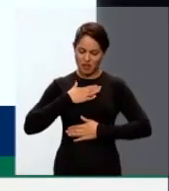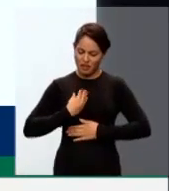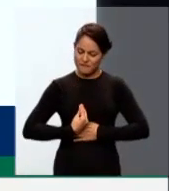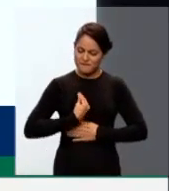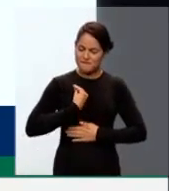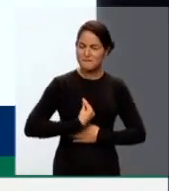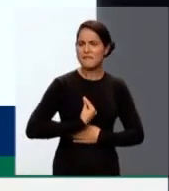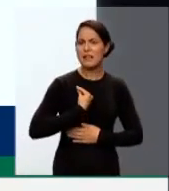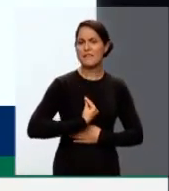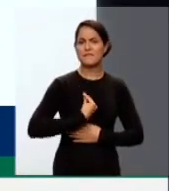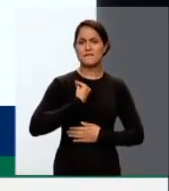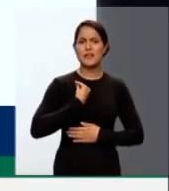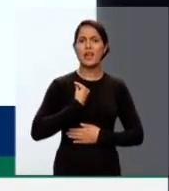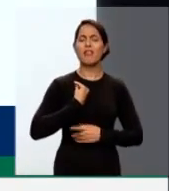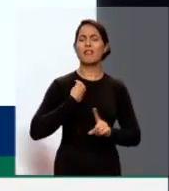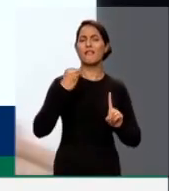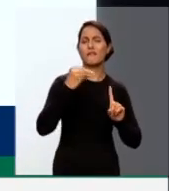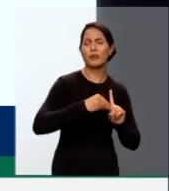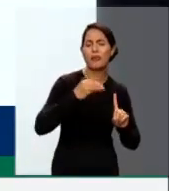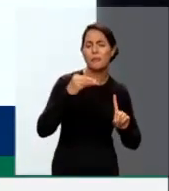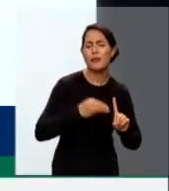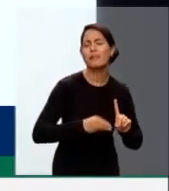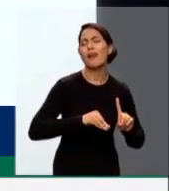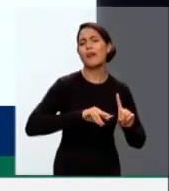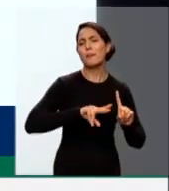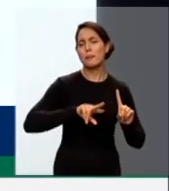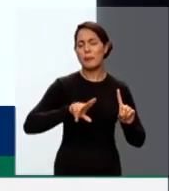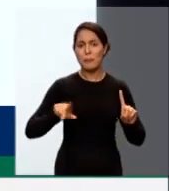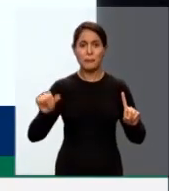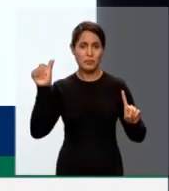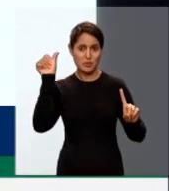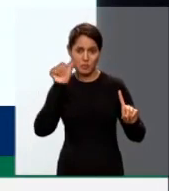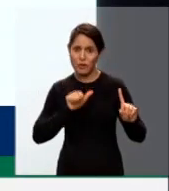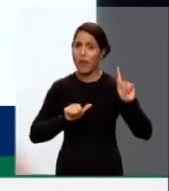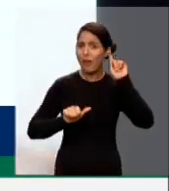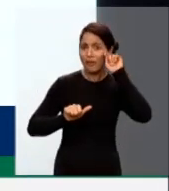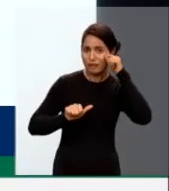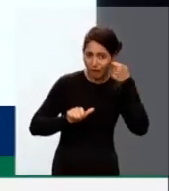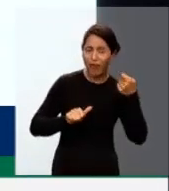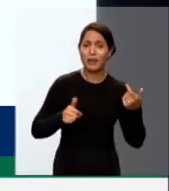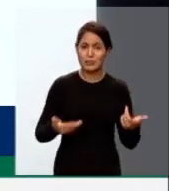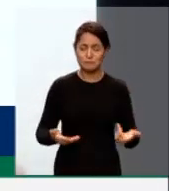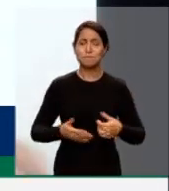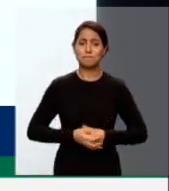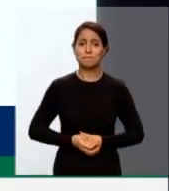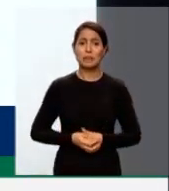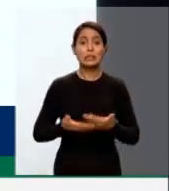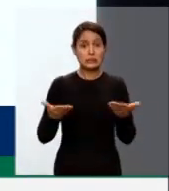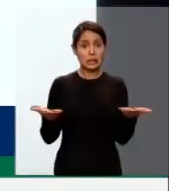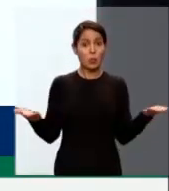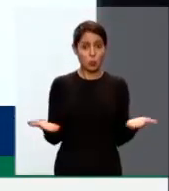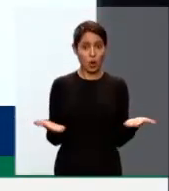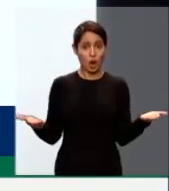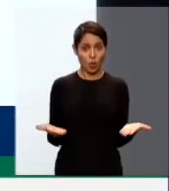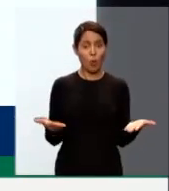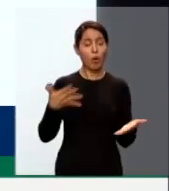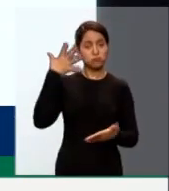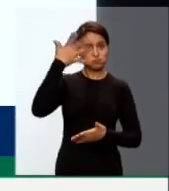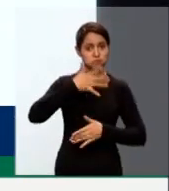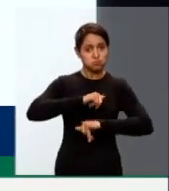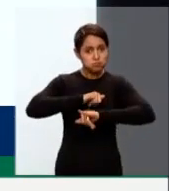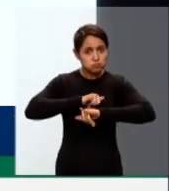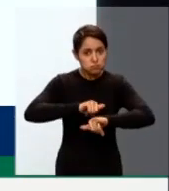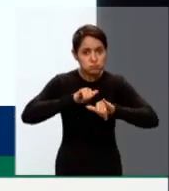dupla vulnerabilidade. Então, aqui, a gente vai iniciar essa